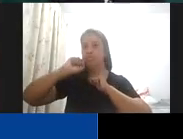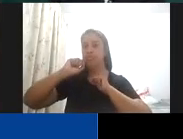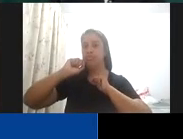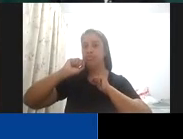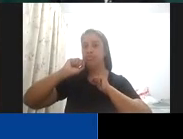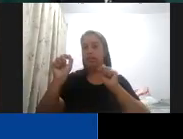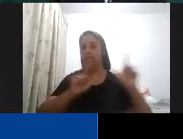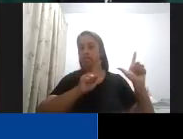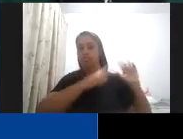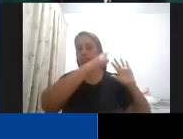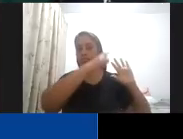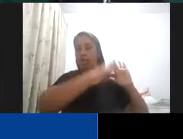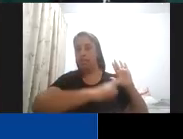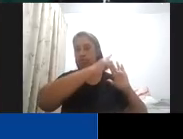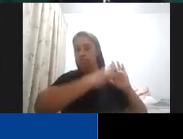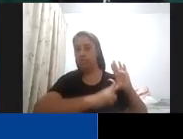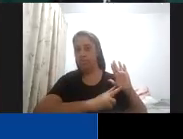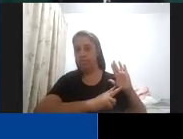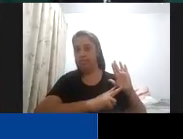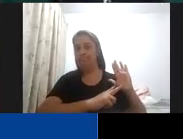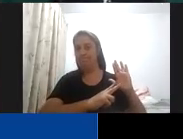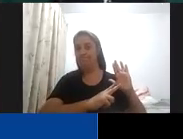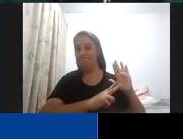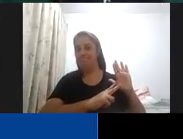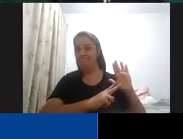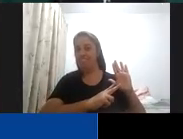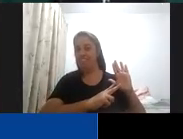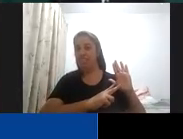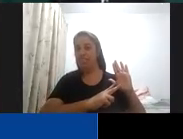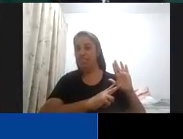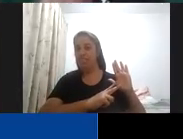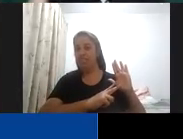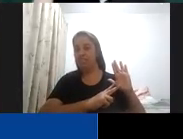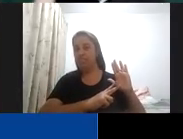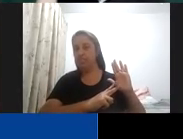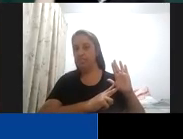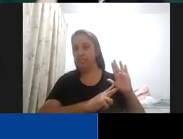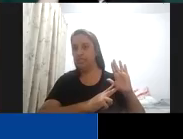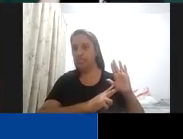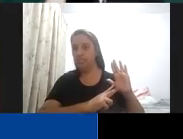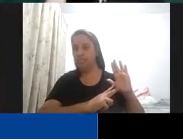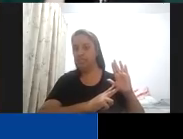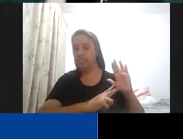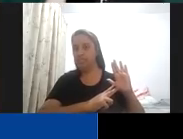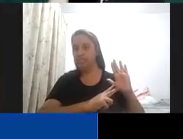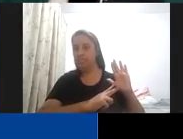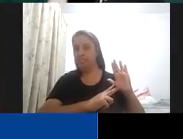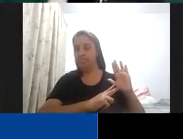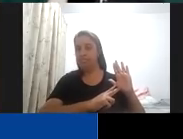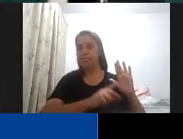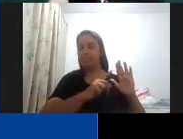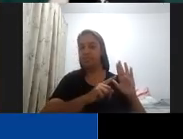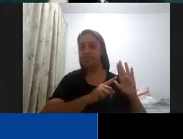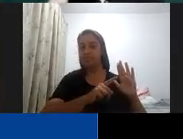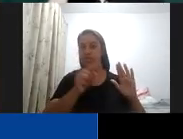retração, eu faço a flexão da cervical alta e a extensão da cervical baixa. Então, isso é uma extensão